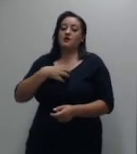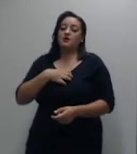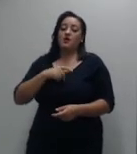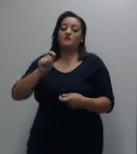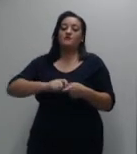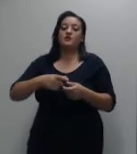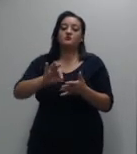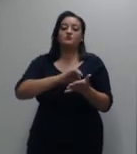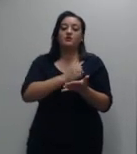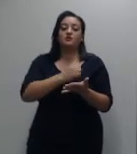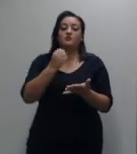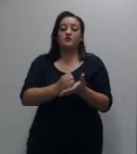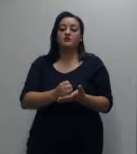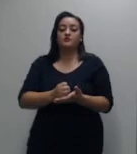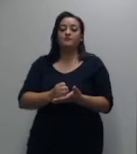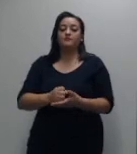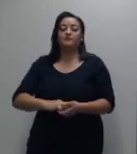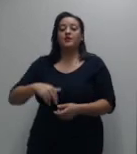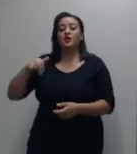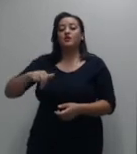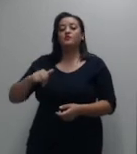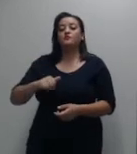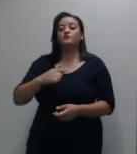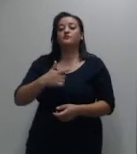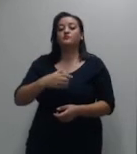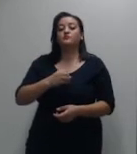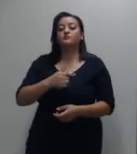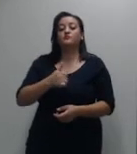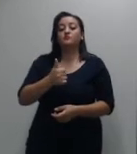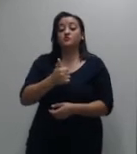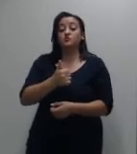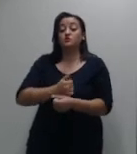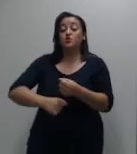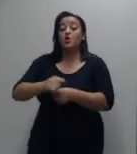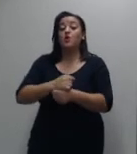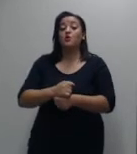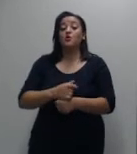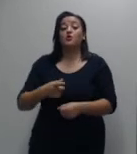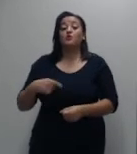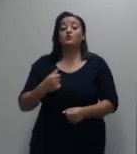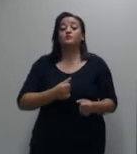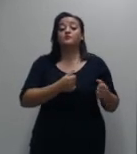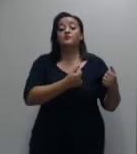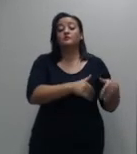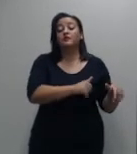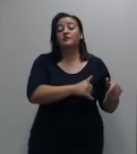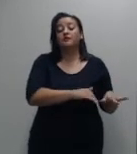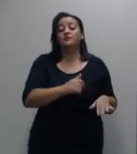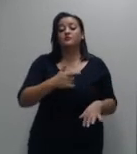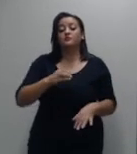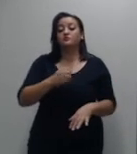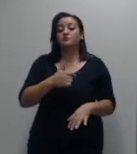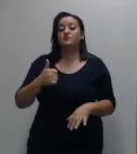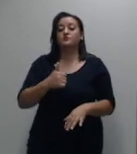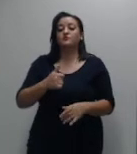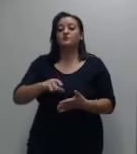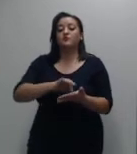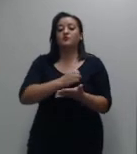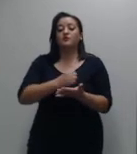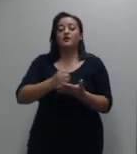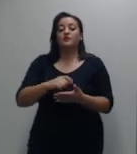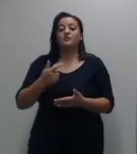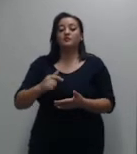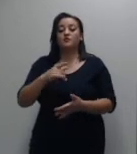contratação em novembro de 2021 cube setembro de 2021 com a significação